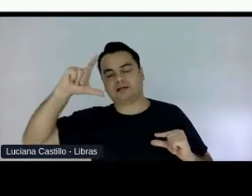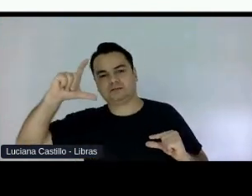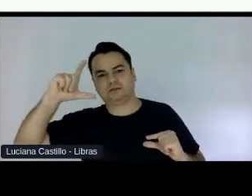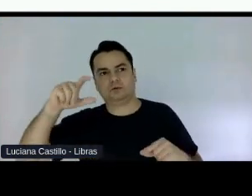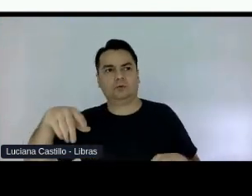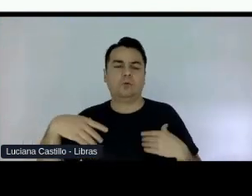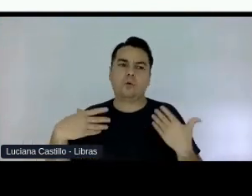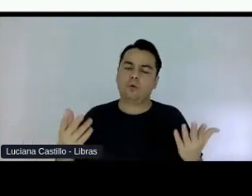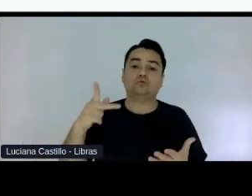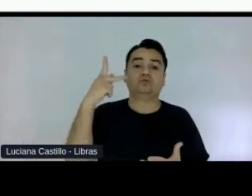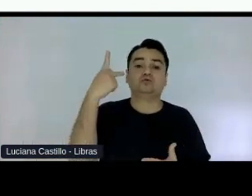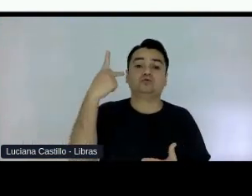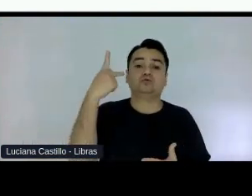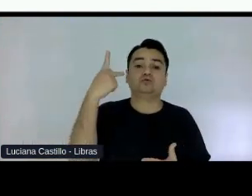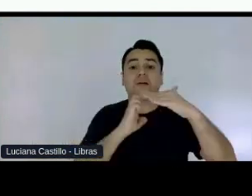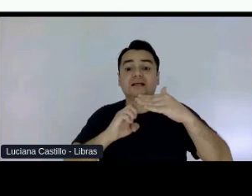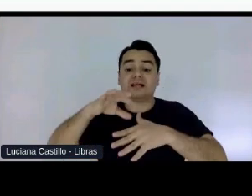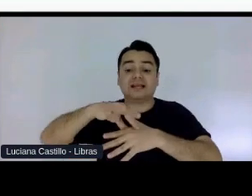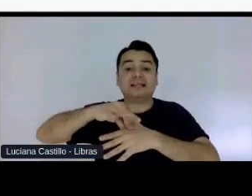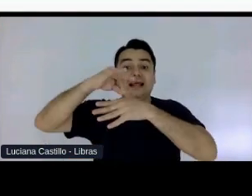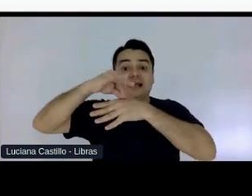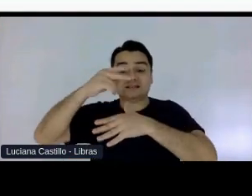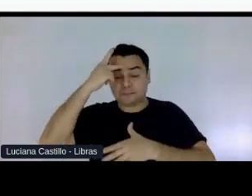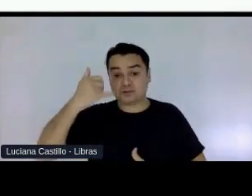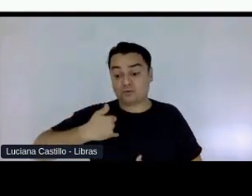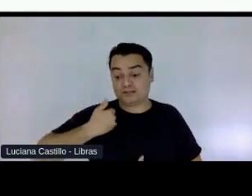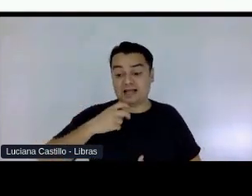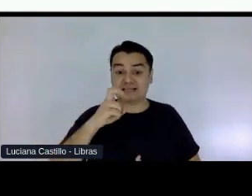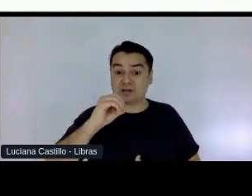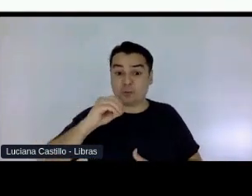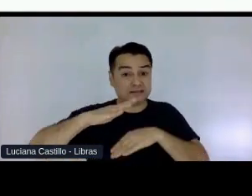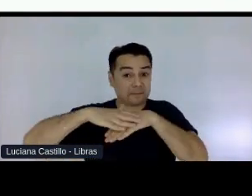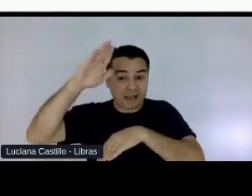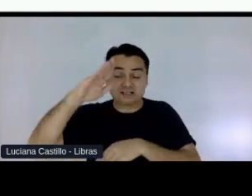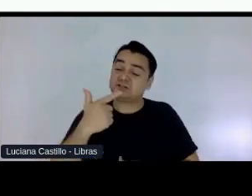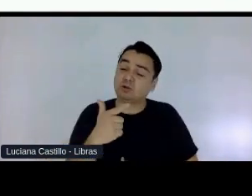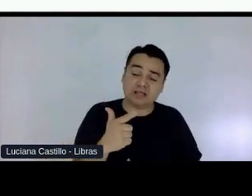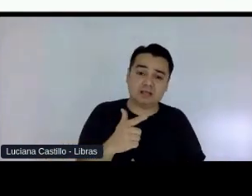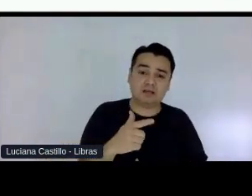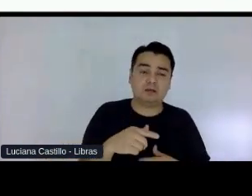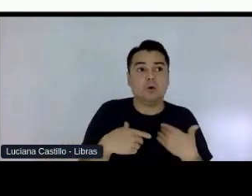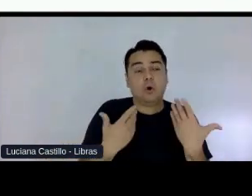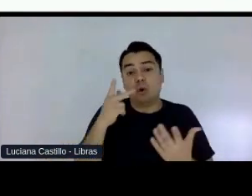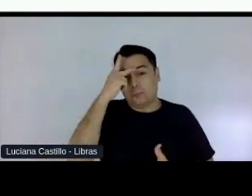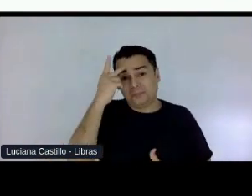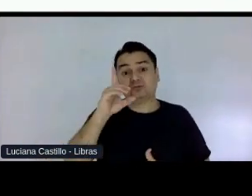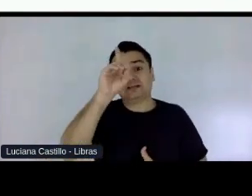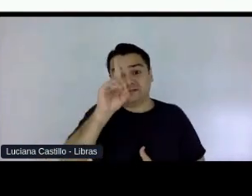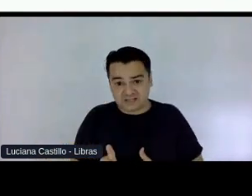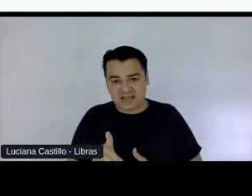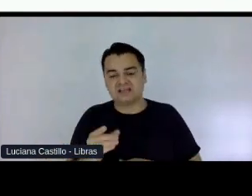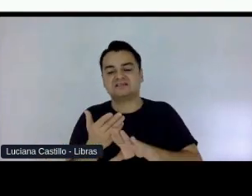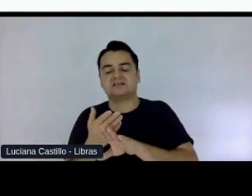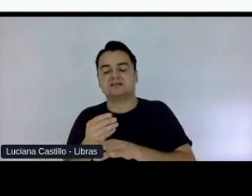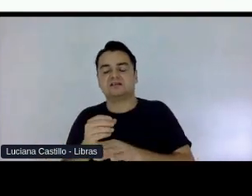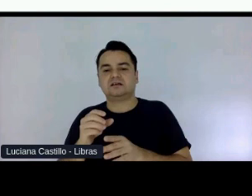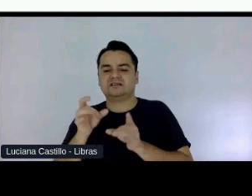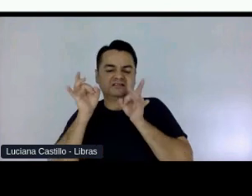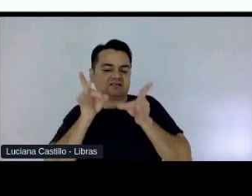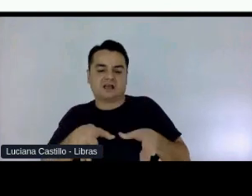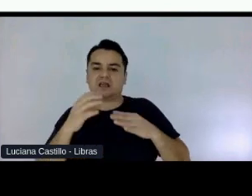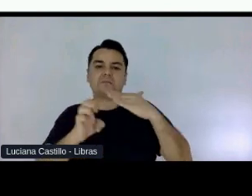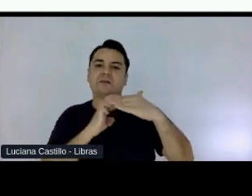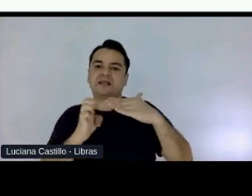não há pessoas com mais de 50 anos. E pessoas com deficiência estão se demitindo mais. Então, aí, a gente vai estar